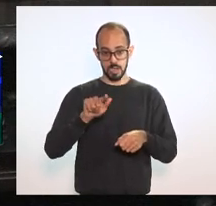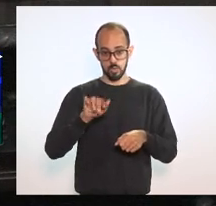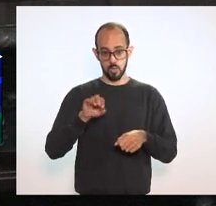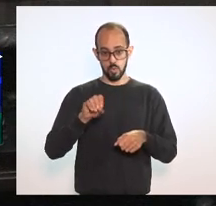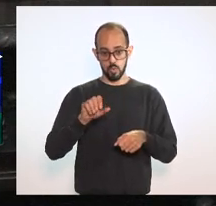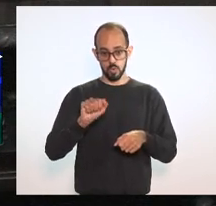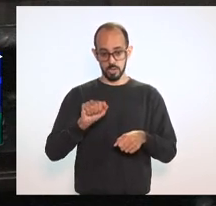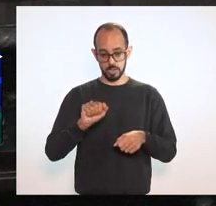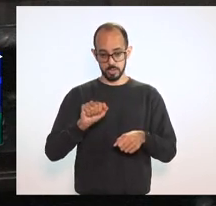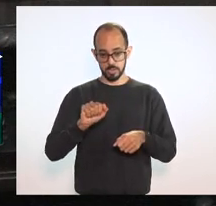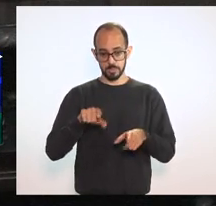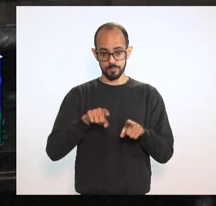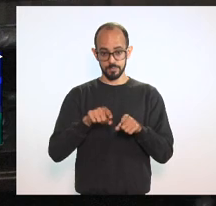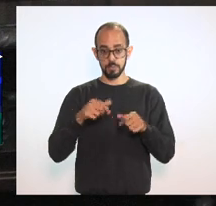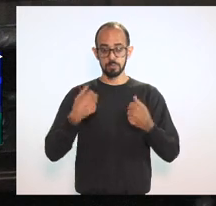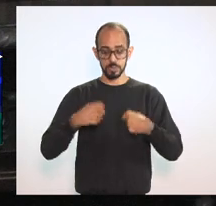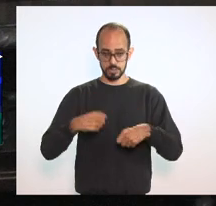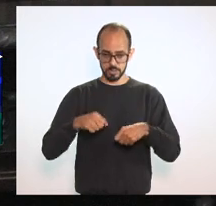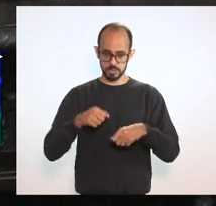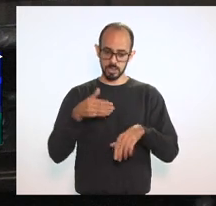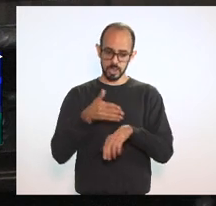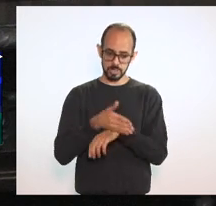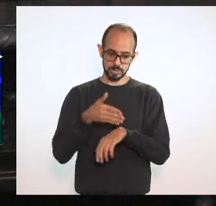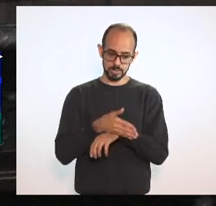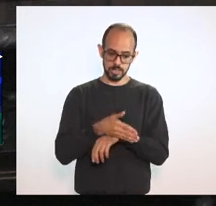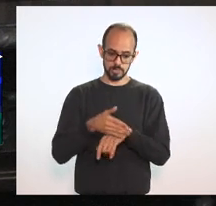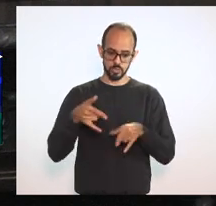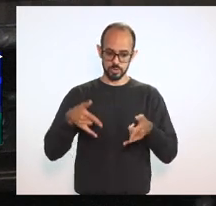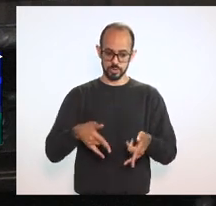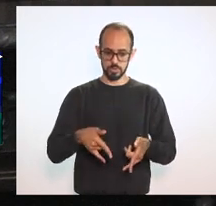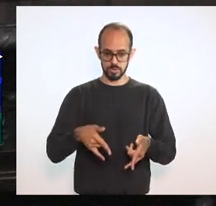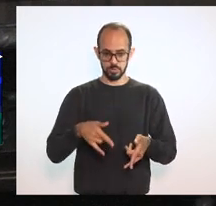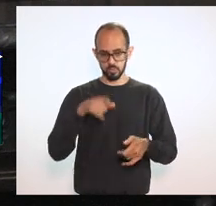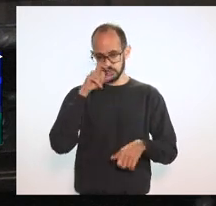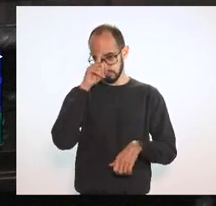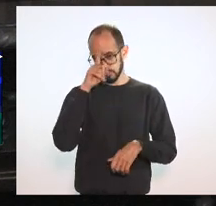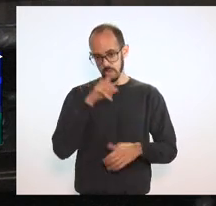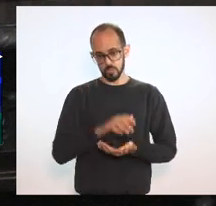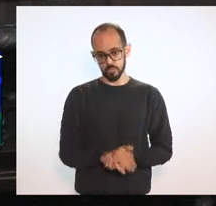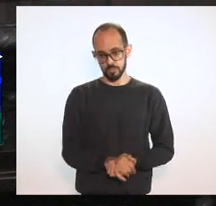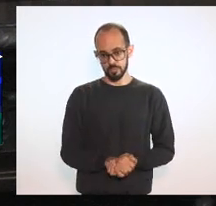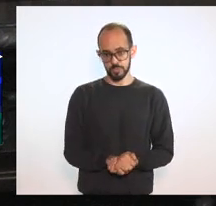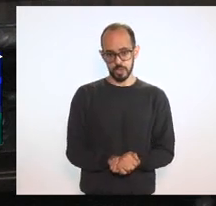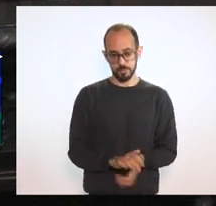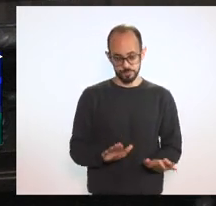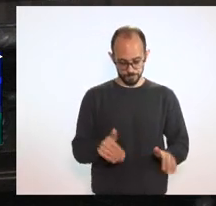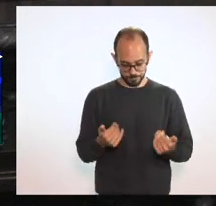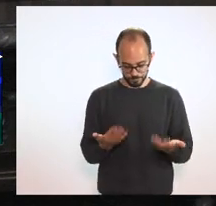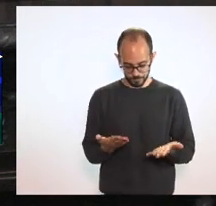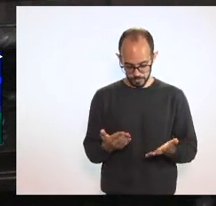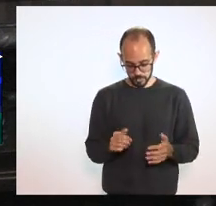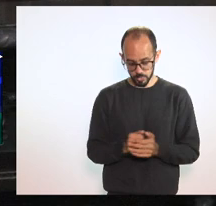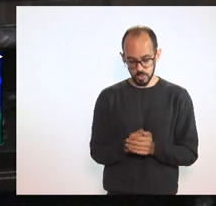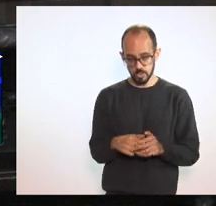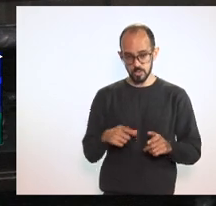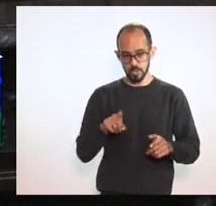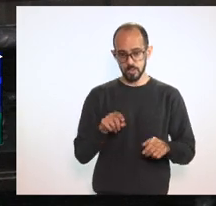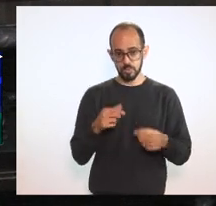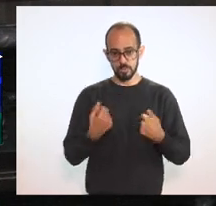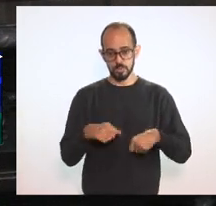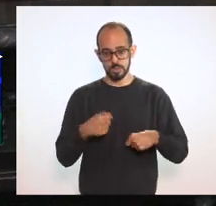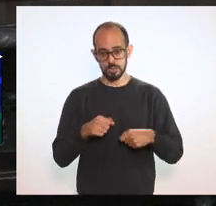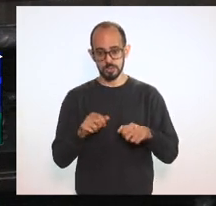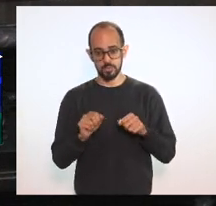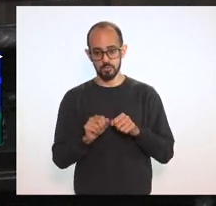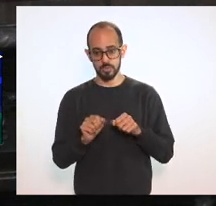como toda a gente precisa ter ao acesso a esse leite por isso Deputado quer brincar da discussão que eu queria aqui fazer e quem ao mesmo